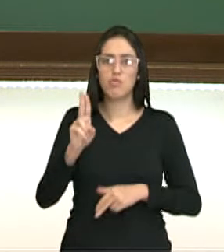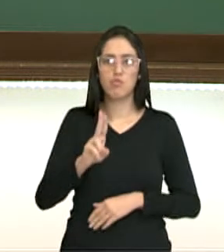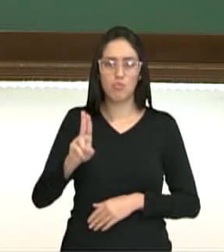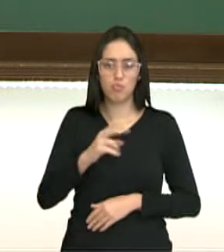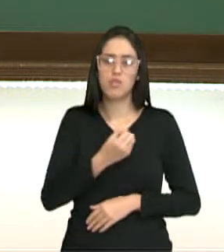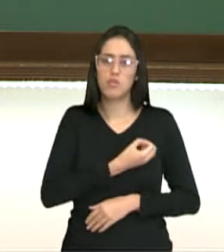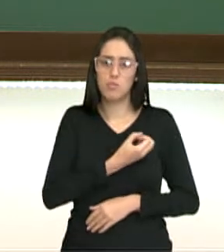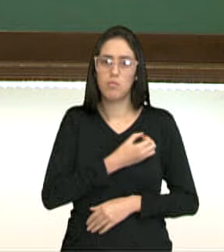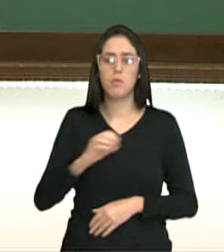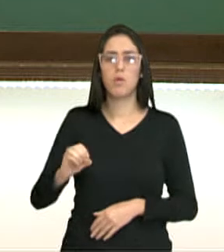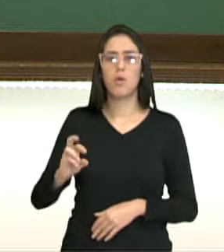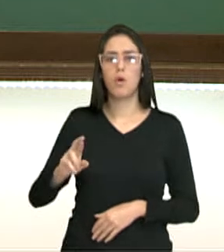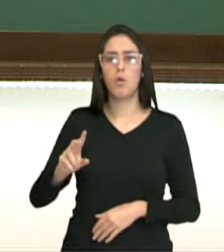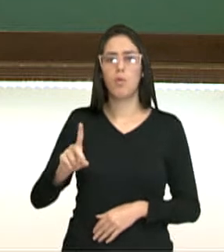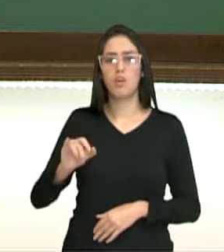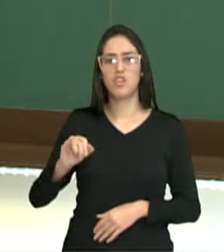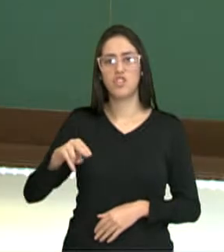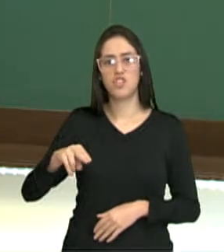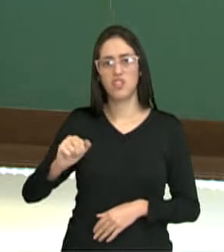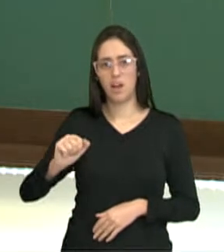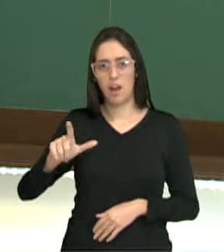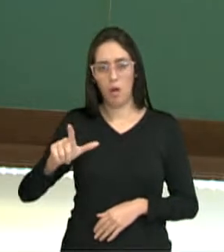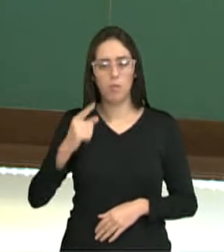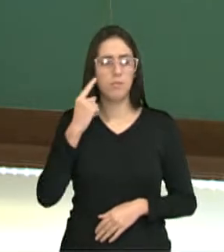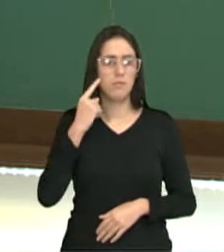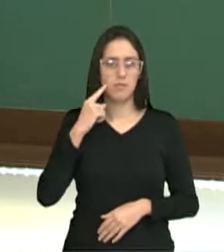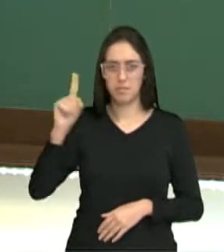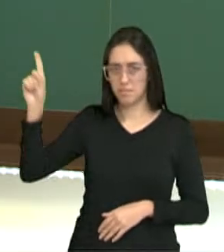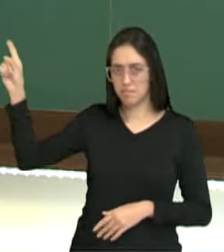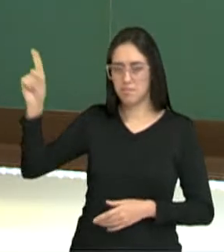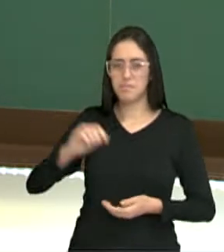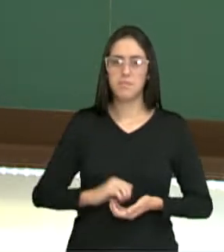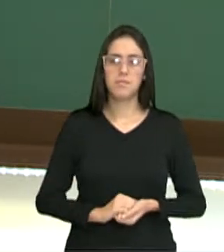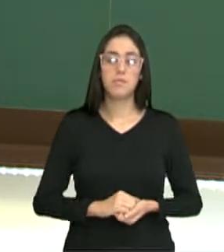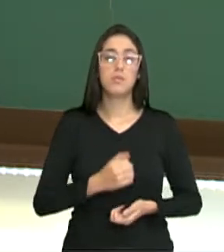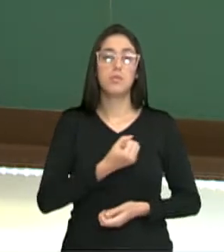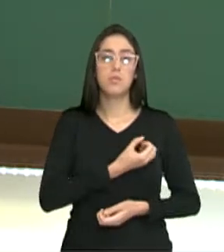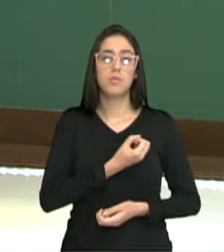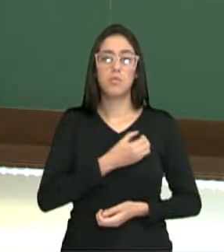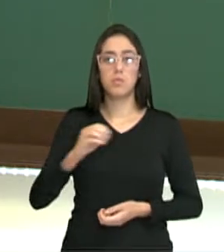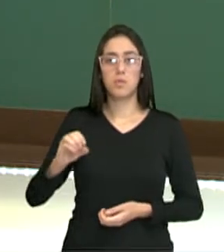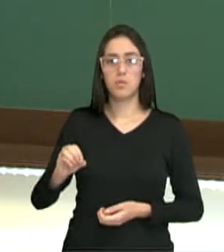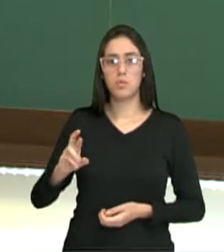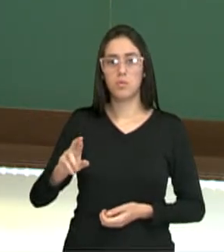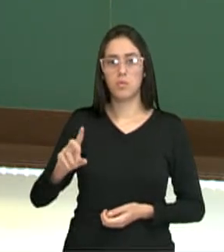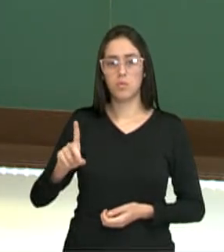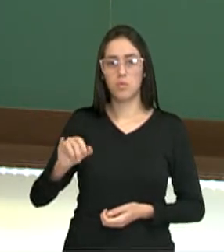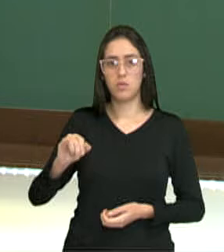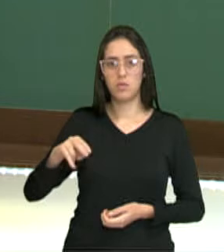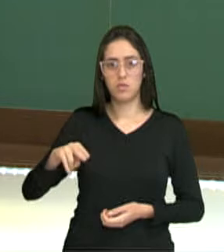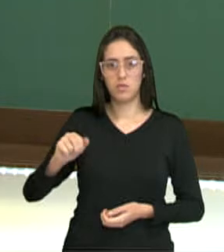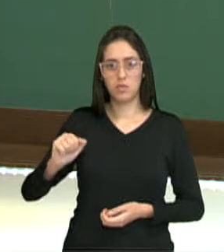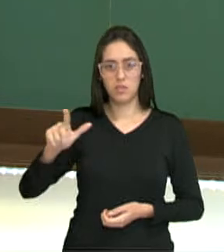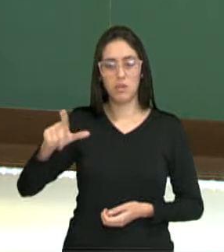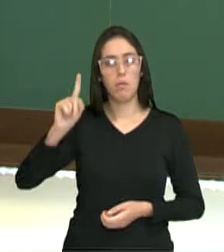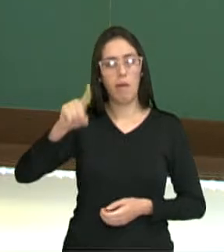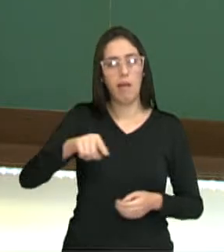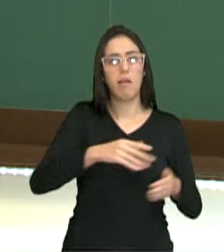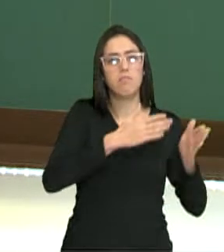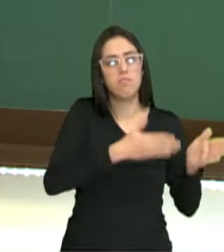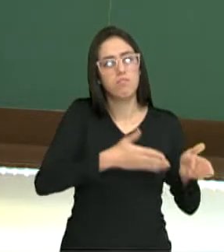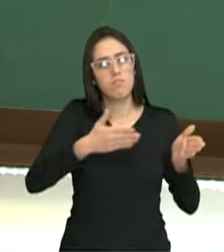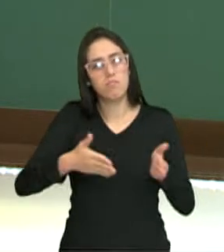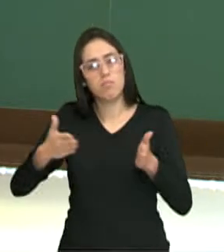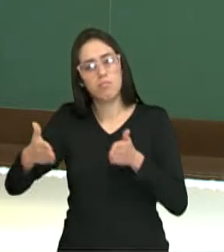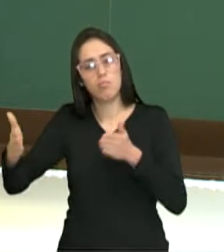numerais ordinais. Olha aqui, ó. Los números ordinales son muy útiles a la hora de ordenar,